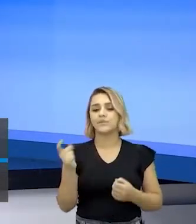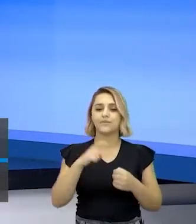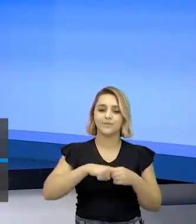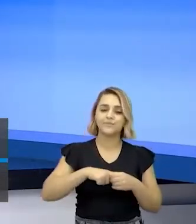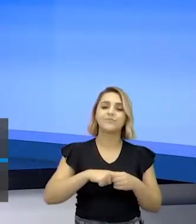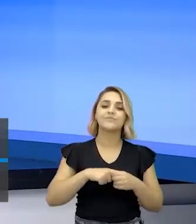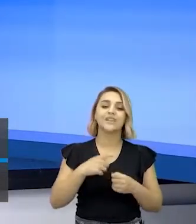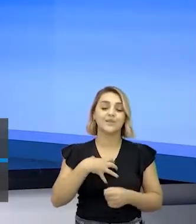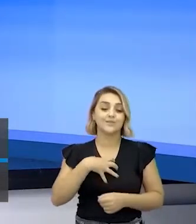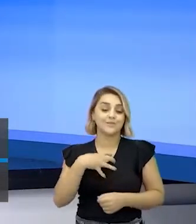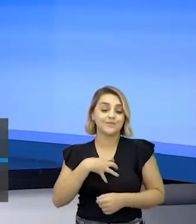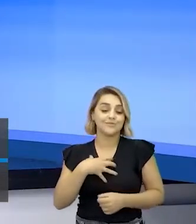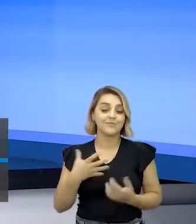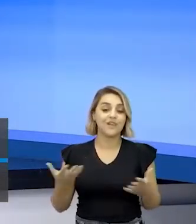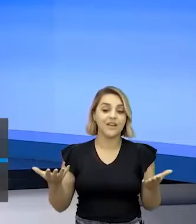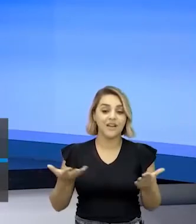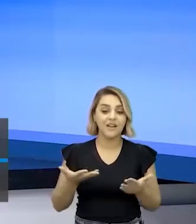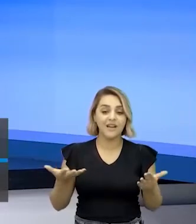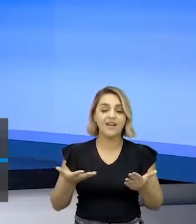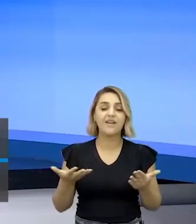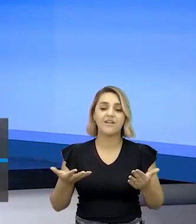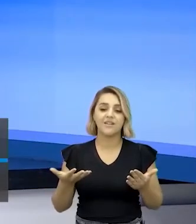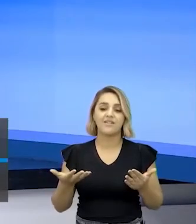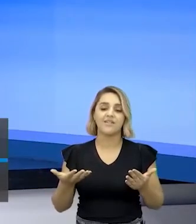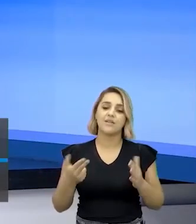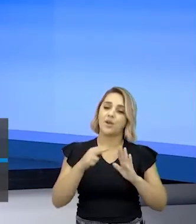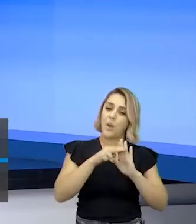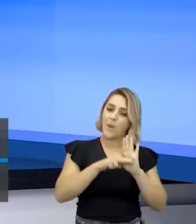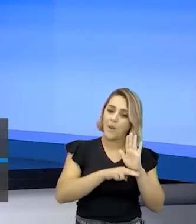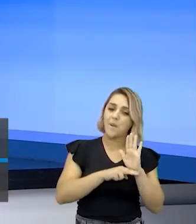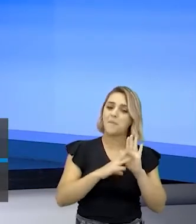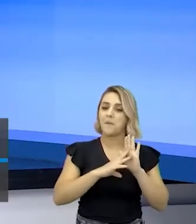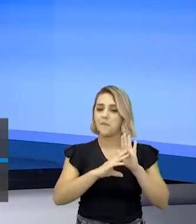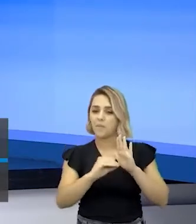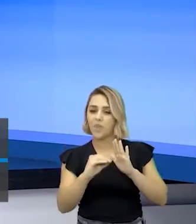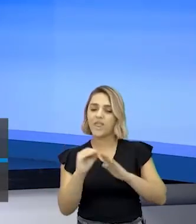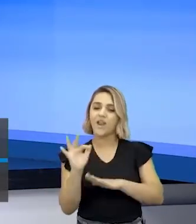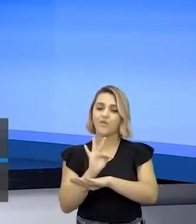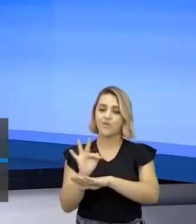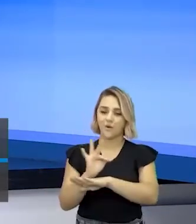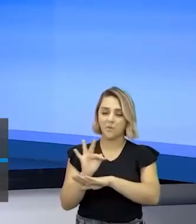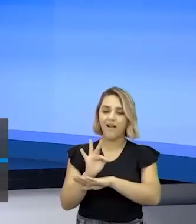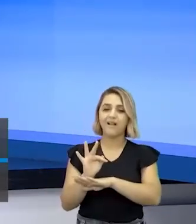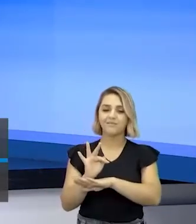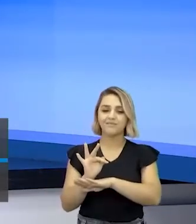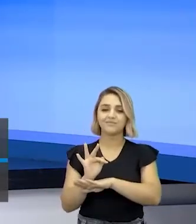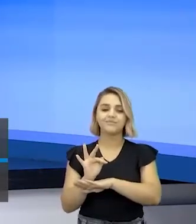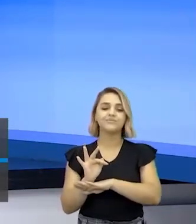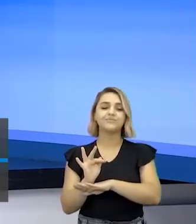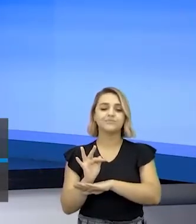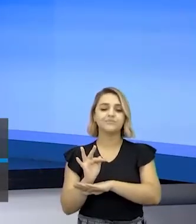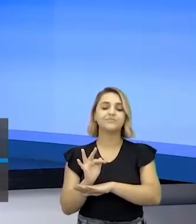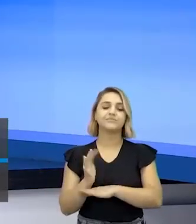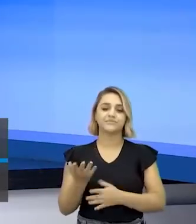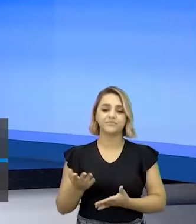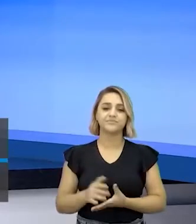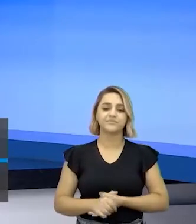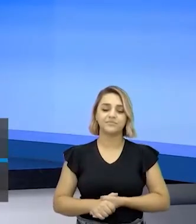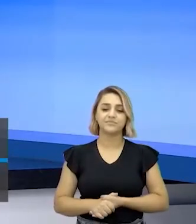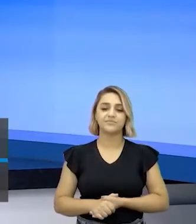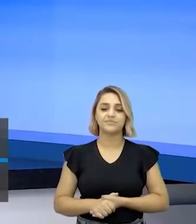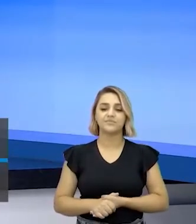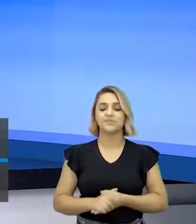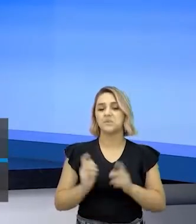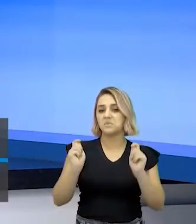eu senti que agora, bom, falar da norma padrão também é isso. Ótimo. É dizer assim, você pode veicular aí